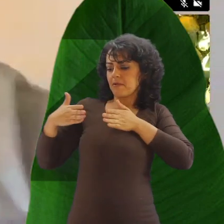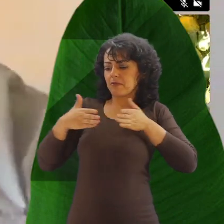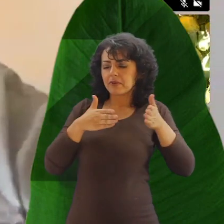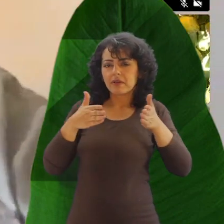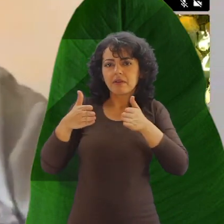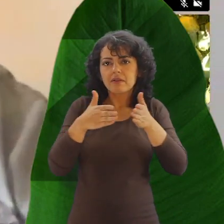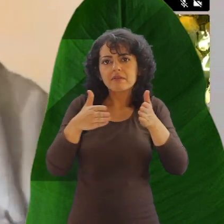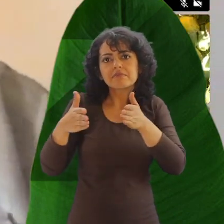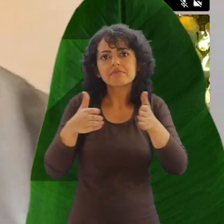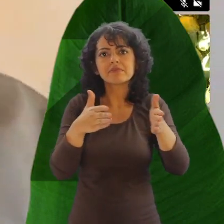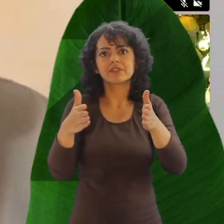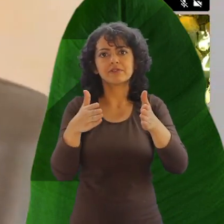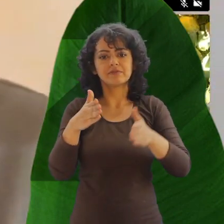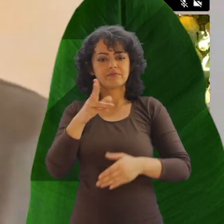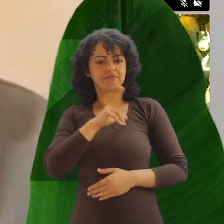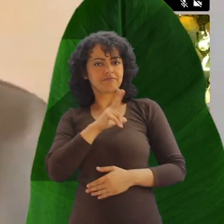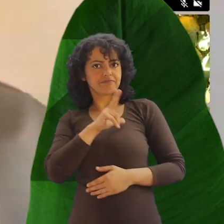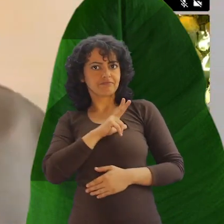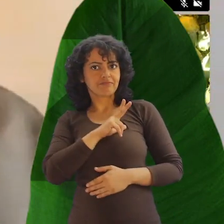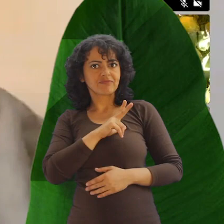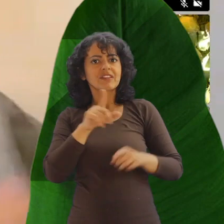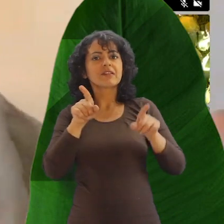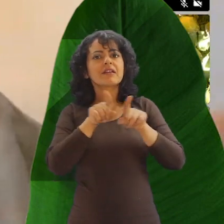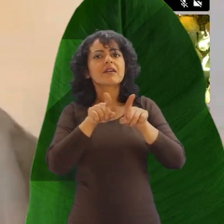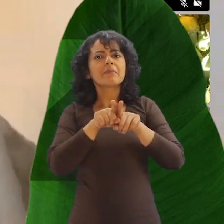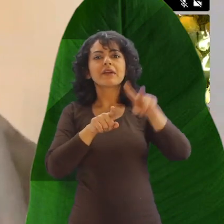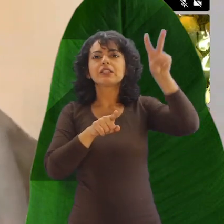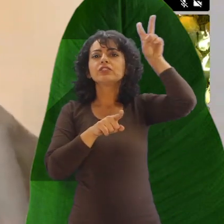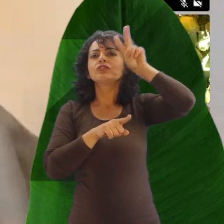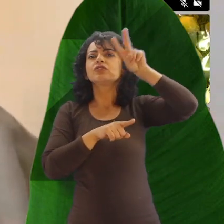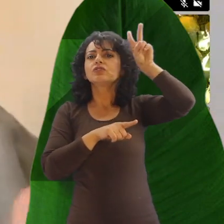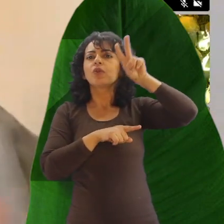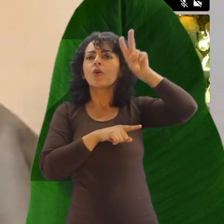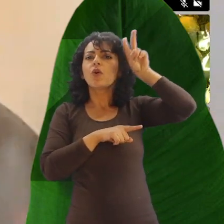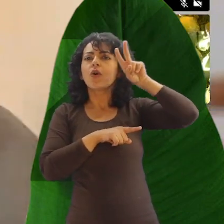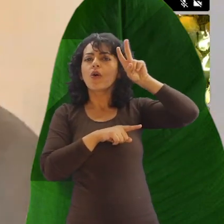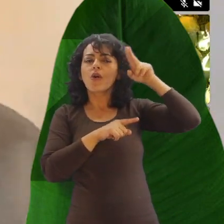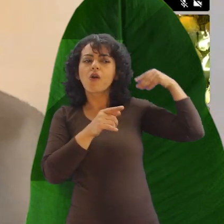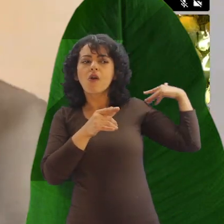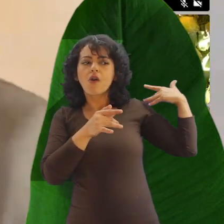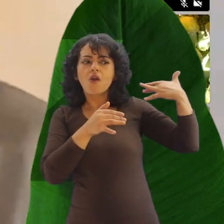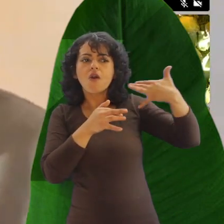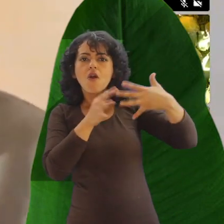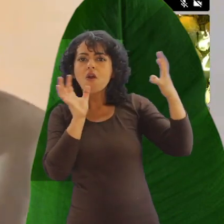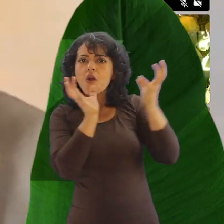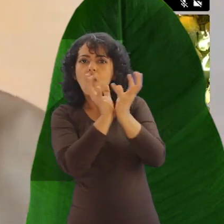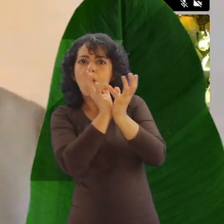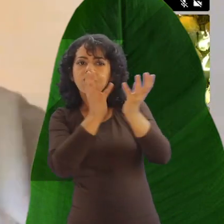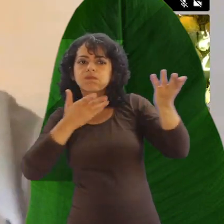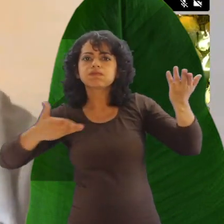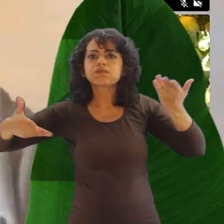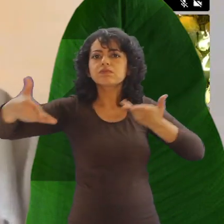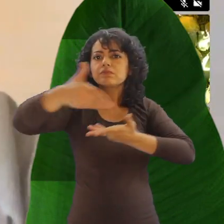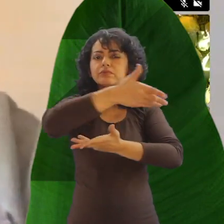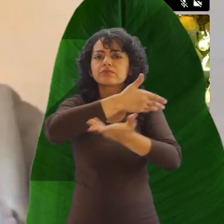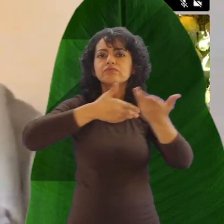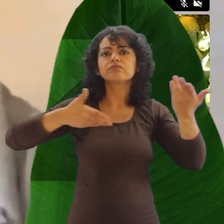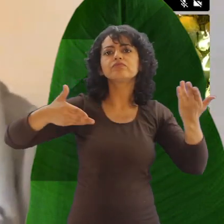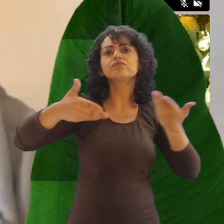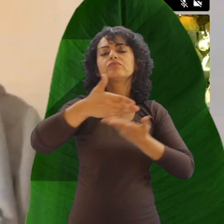história pessoal de vida, e a gente tem um sentido de história, que é do percurso coletivo e como esse